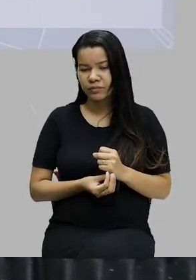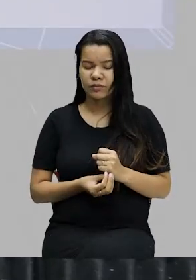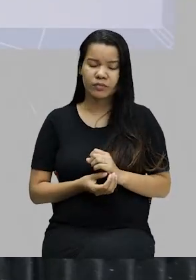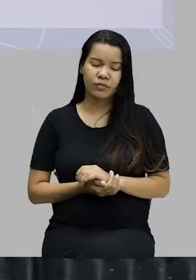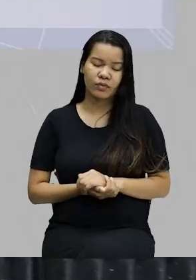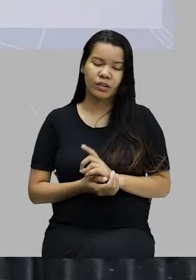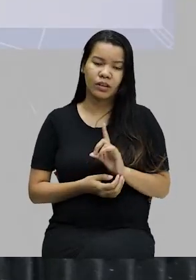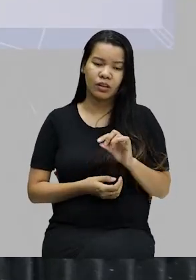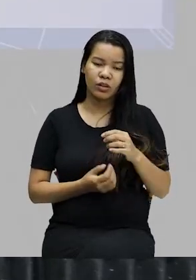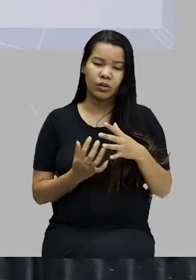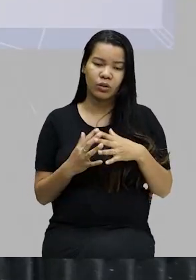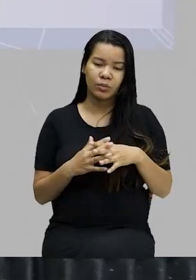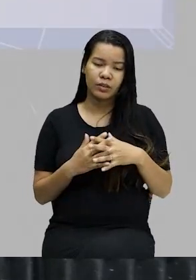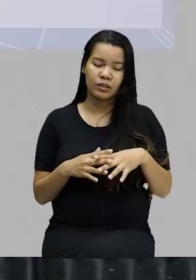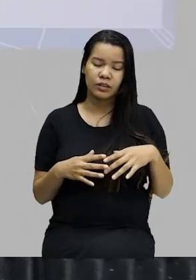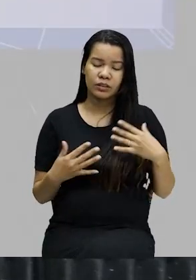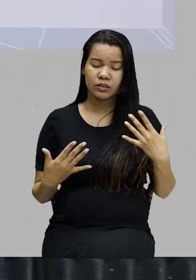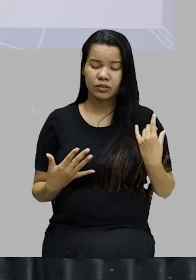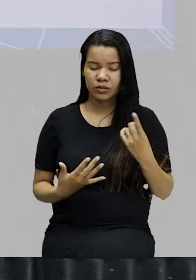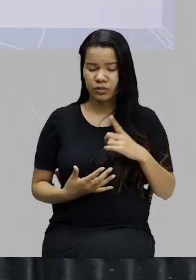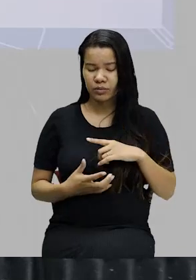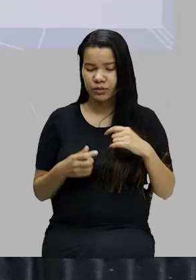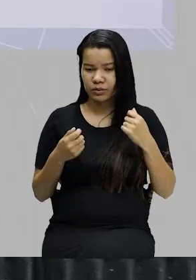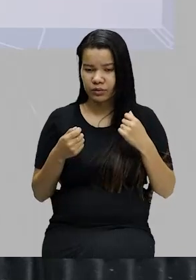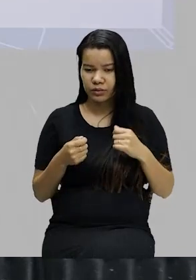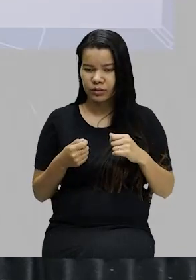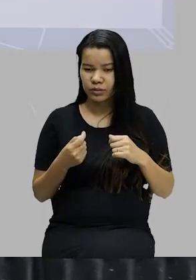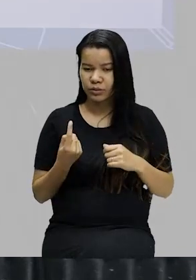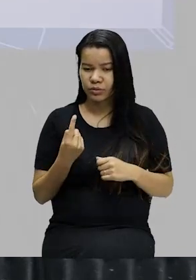ok? Então a gente precisa de um fator que vai